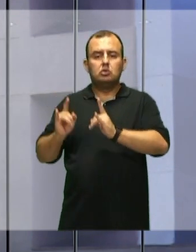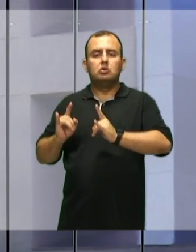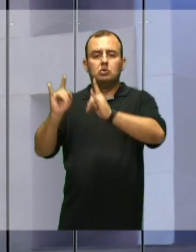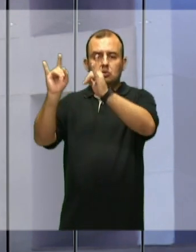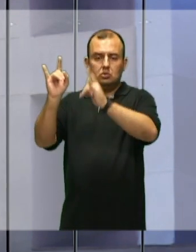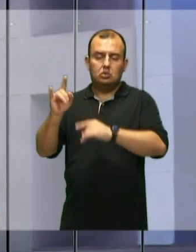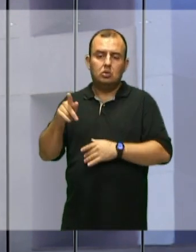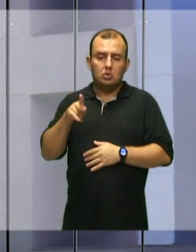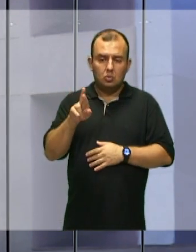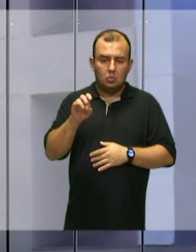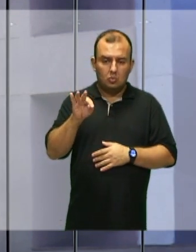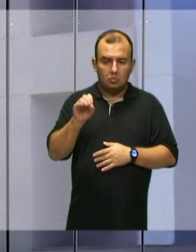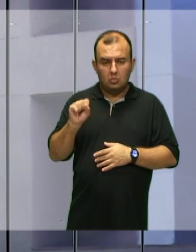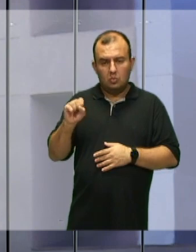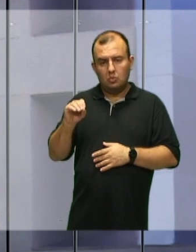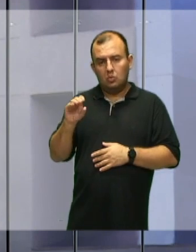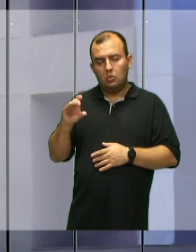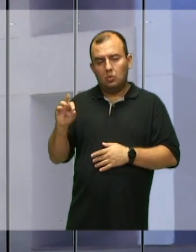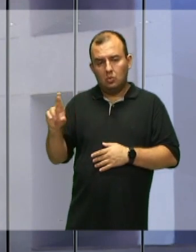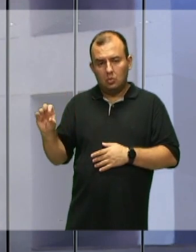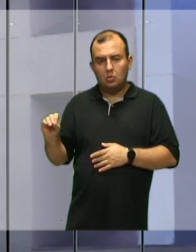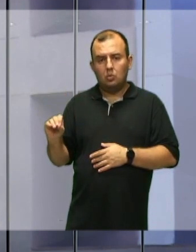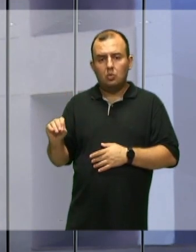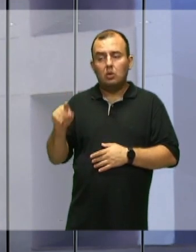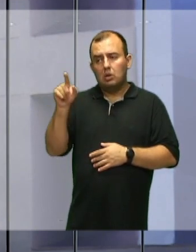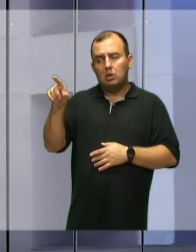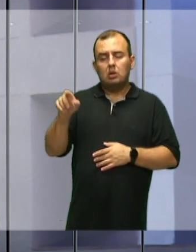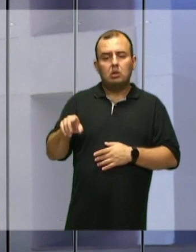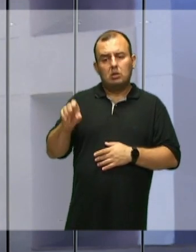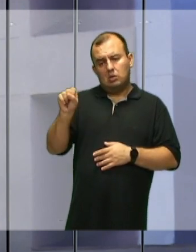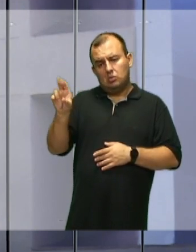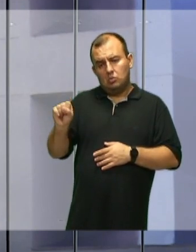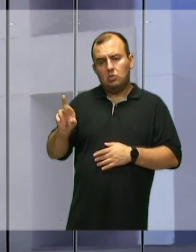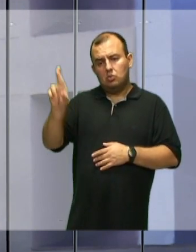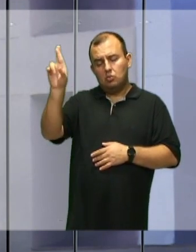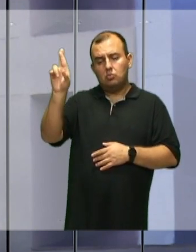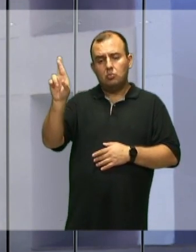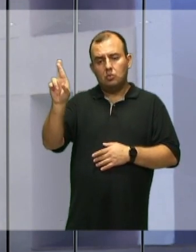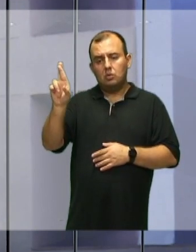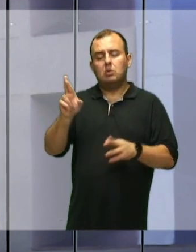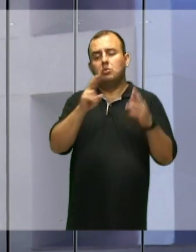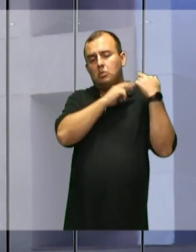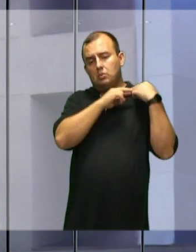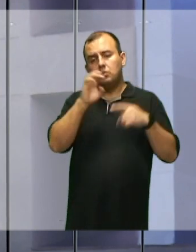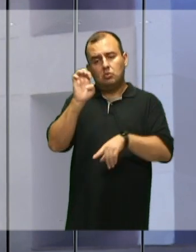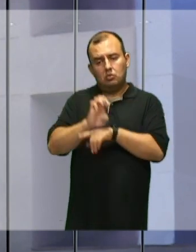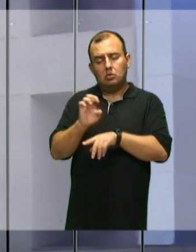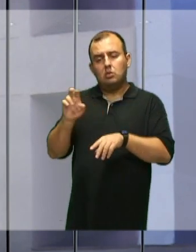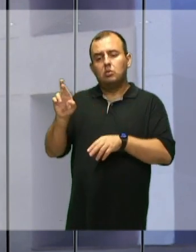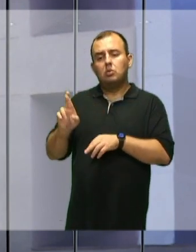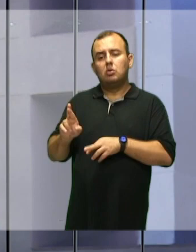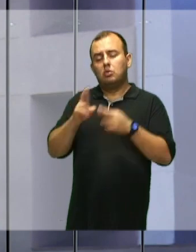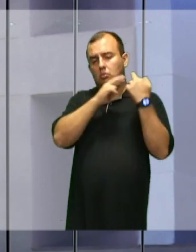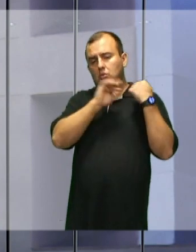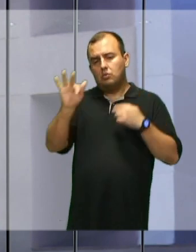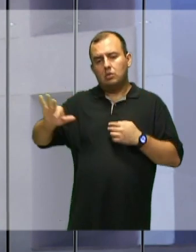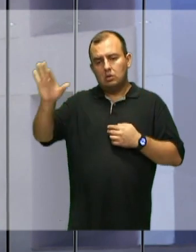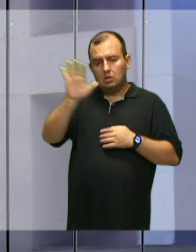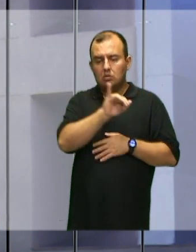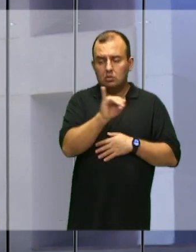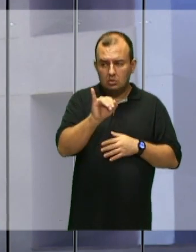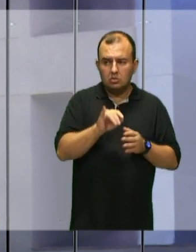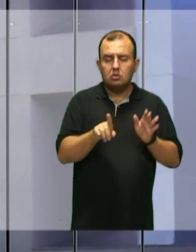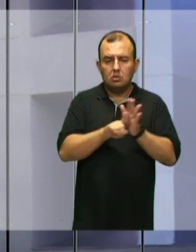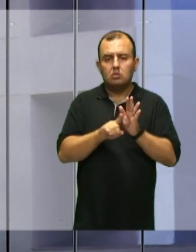socorro do Marieta porque ele é suiz ele é responsabilidade do Estado responsabilidade do governo federal mas Itajaí coloca sim recursos